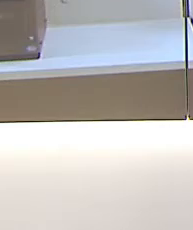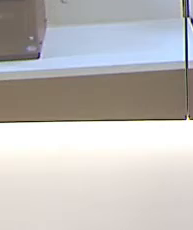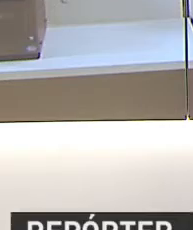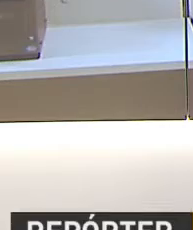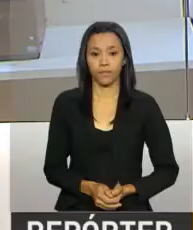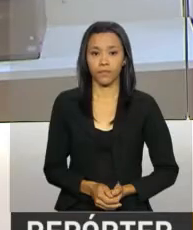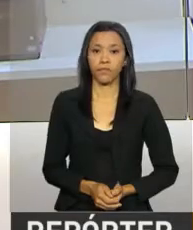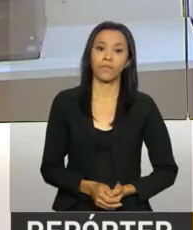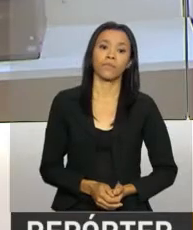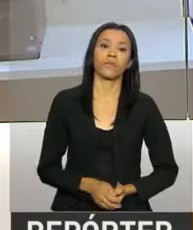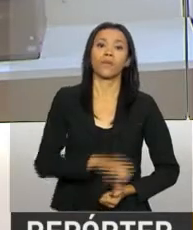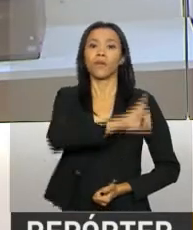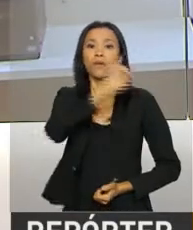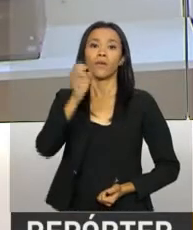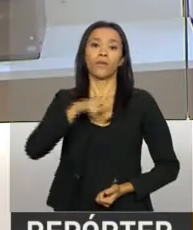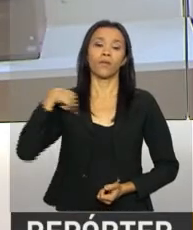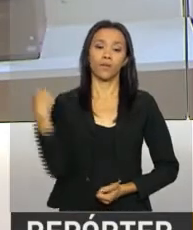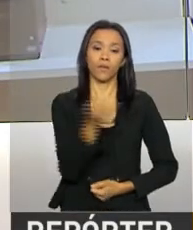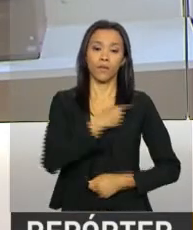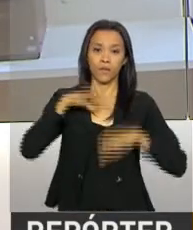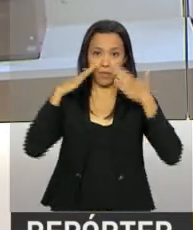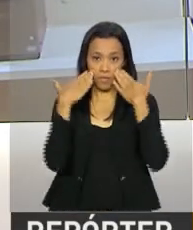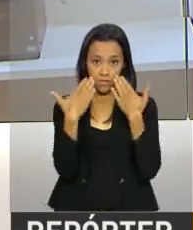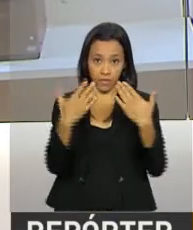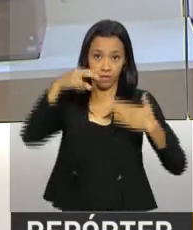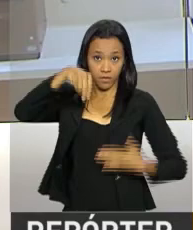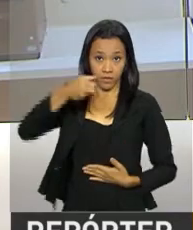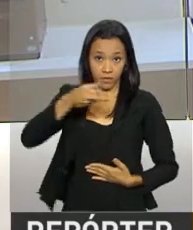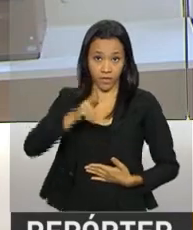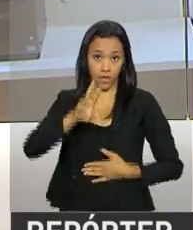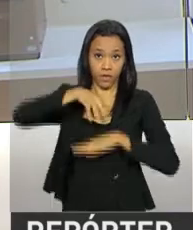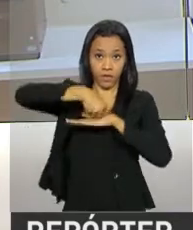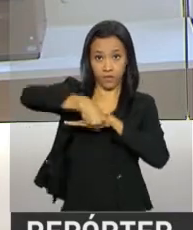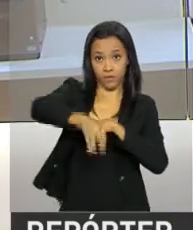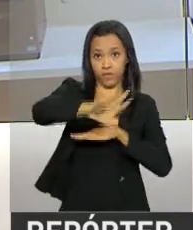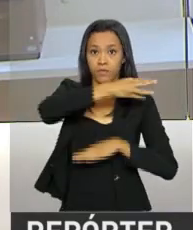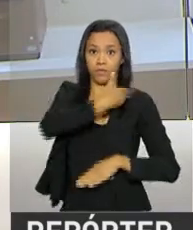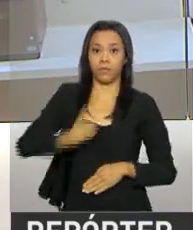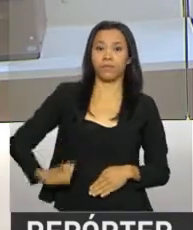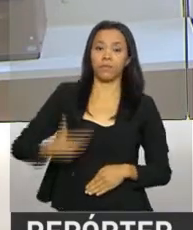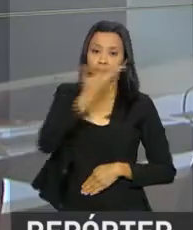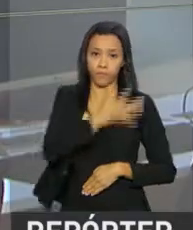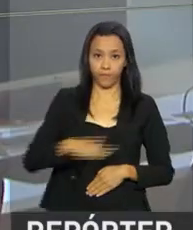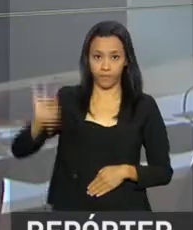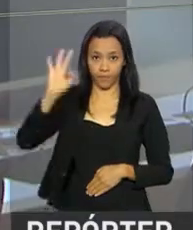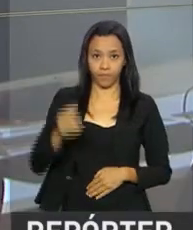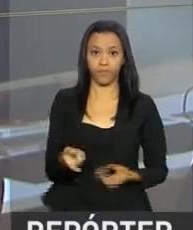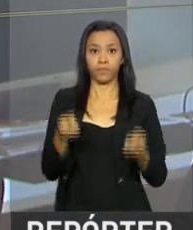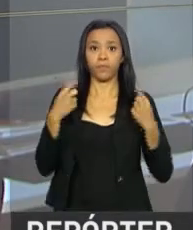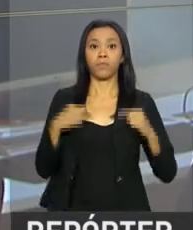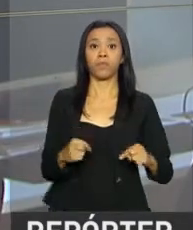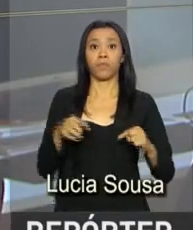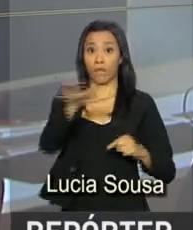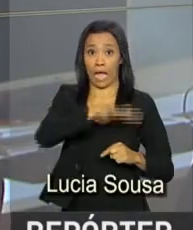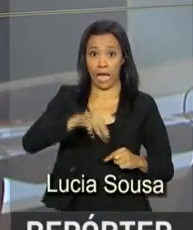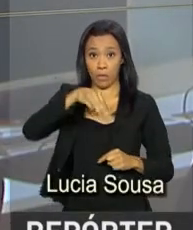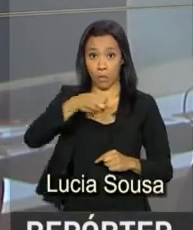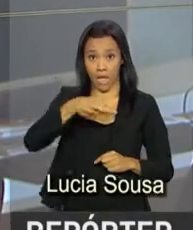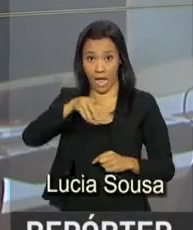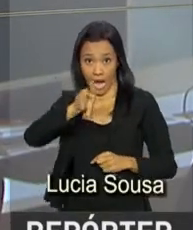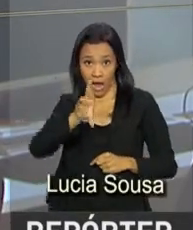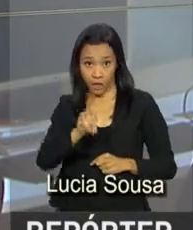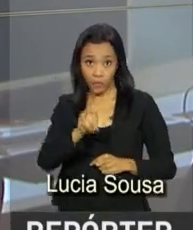olá estamos de volta com o repórter nbr as notícias do governo federal o mercado financeiro prevê